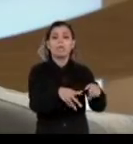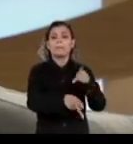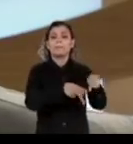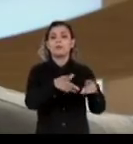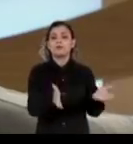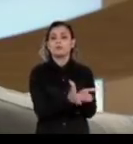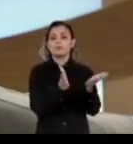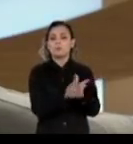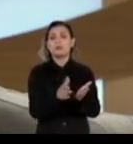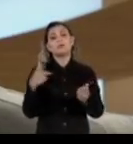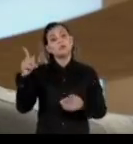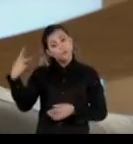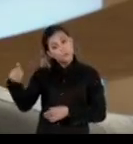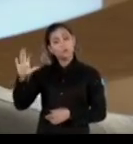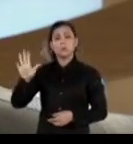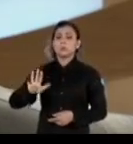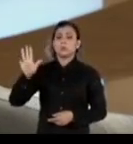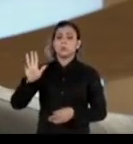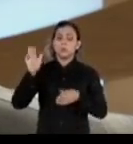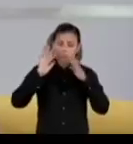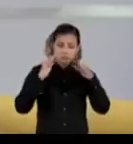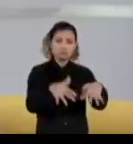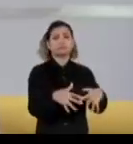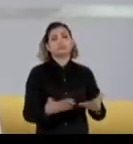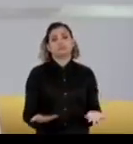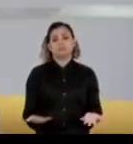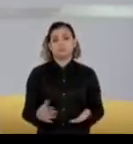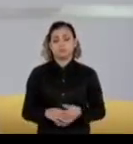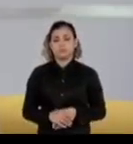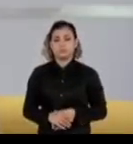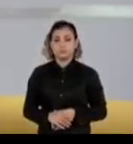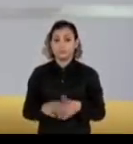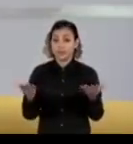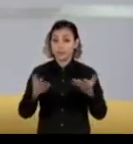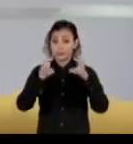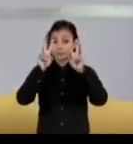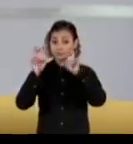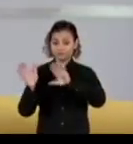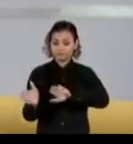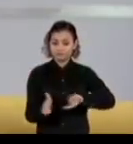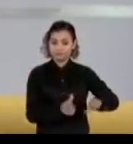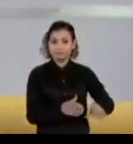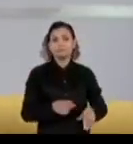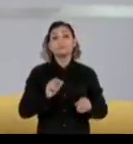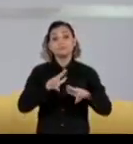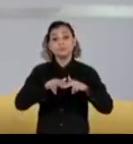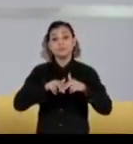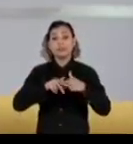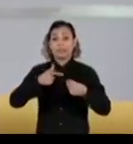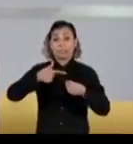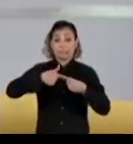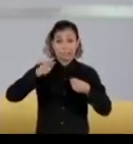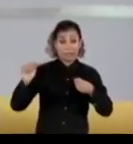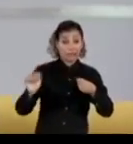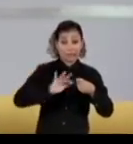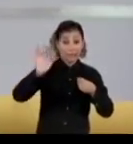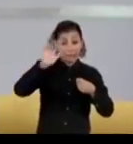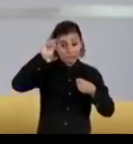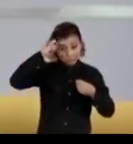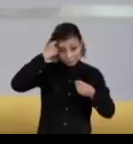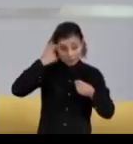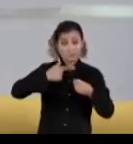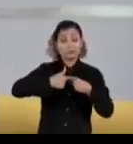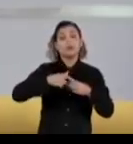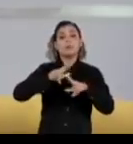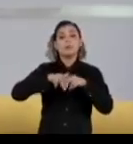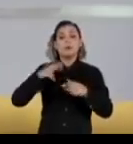pessoas. Acho que ele fez isso. Agora a gente muda de assunto para falar dessa crise recente do petróleo. Após os ataques às